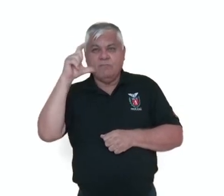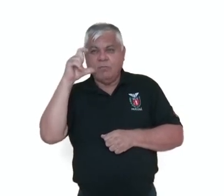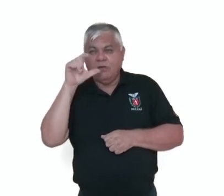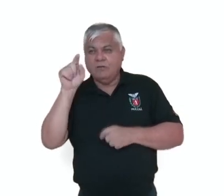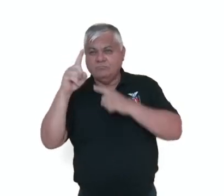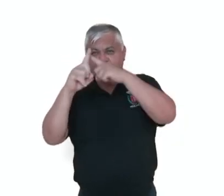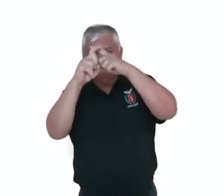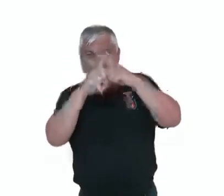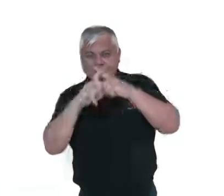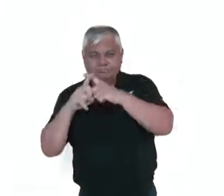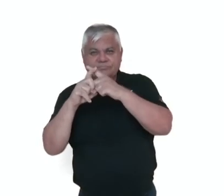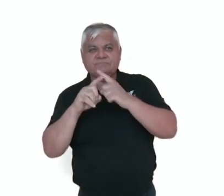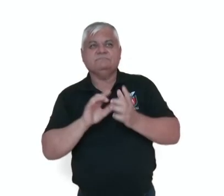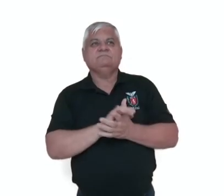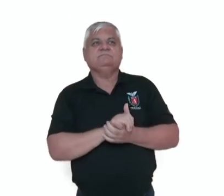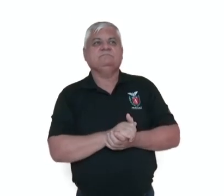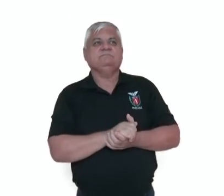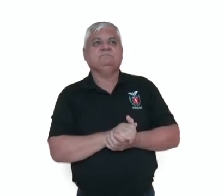QR Code.